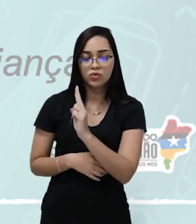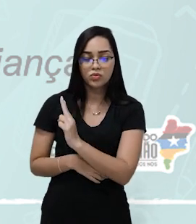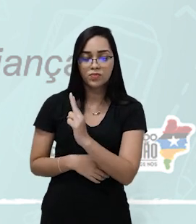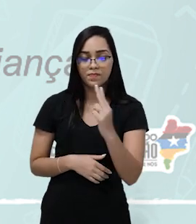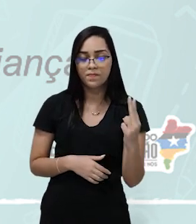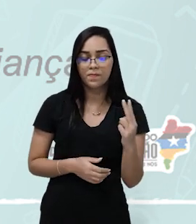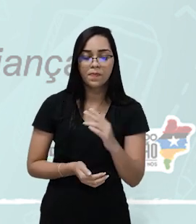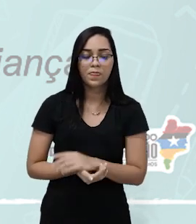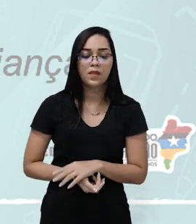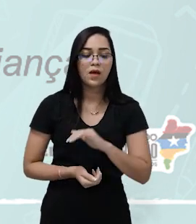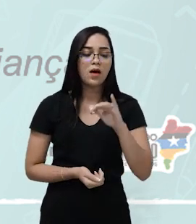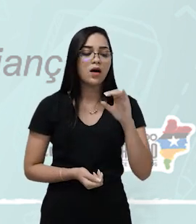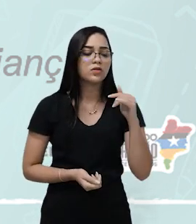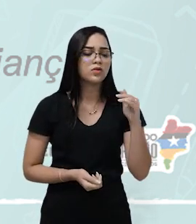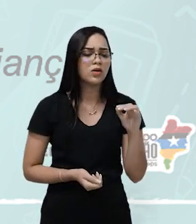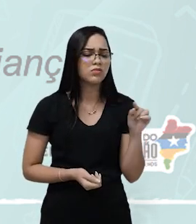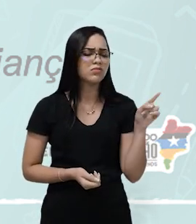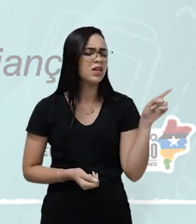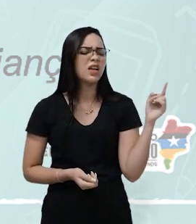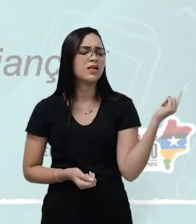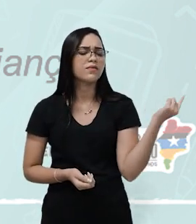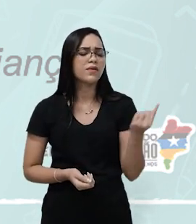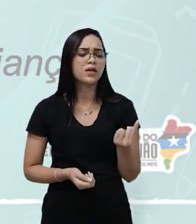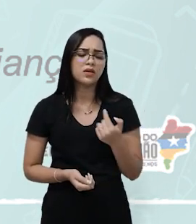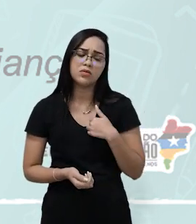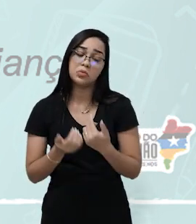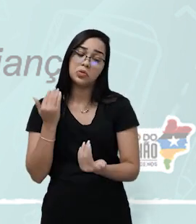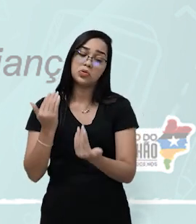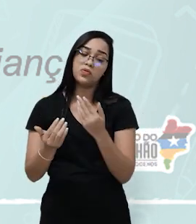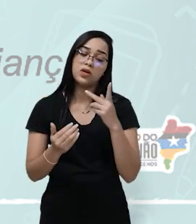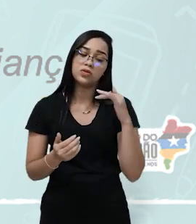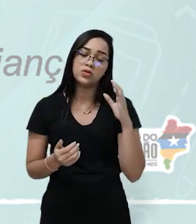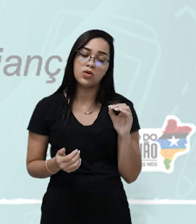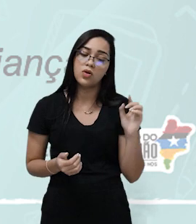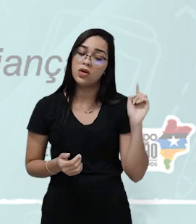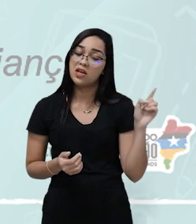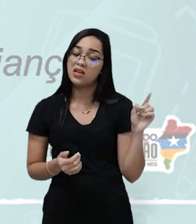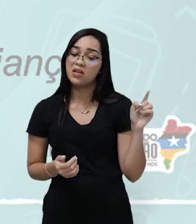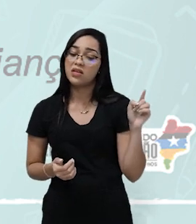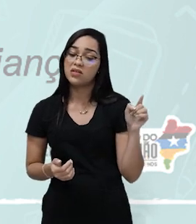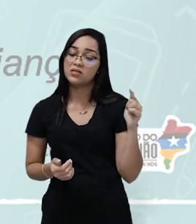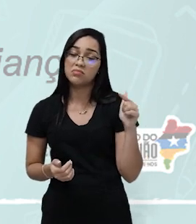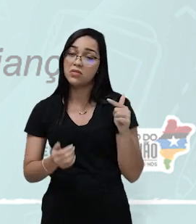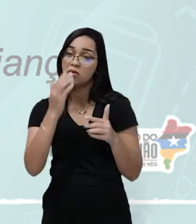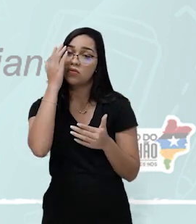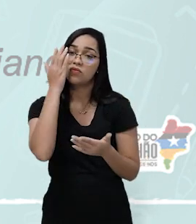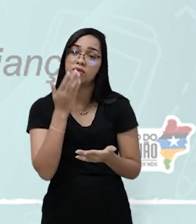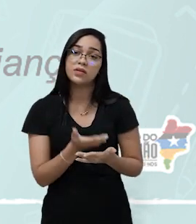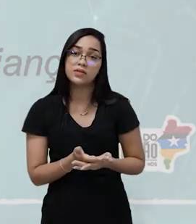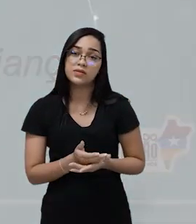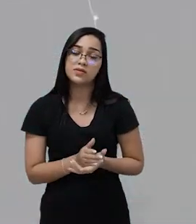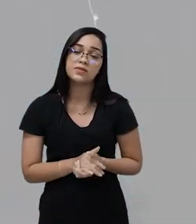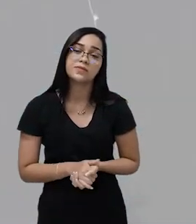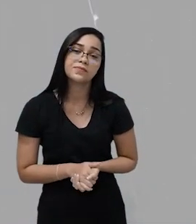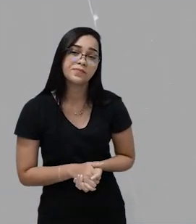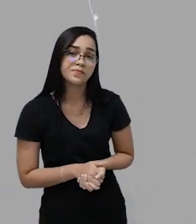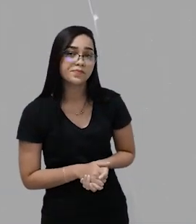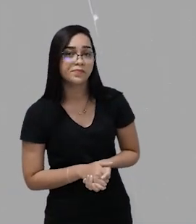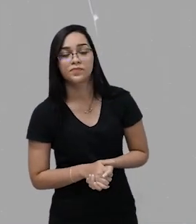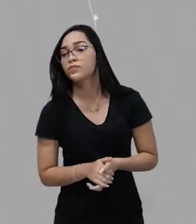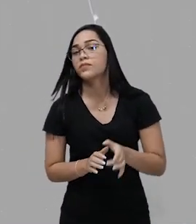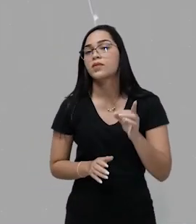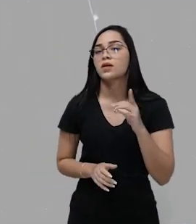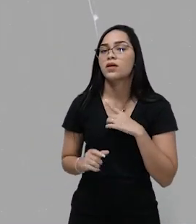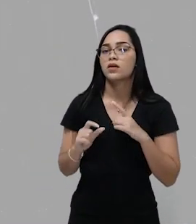pequena pausa e entram Chicó e João Grilo. João Grilo, ele vem. Estou desconfiado. Chicó, você é tão sem confiança. Isso aqui é só